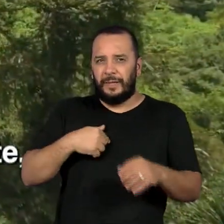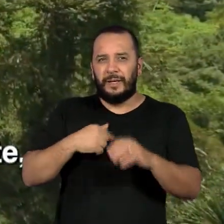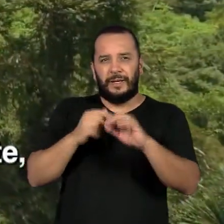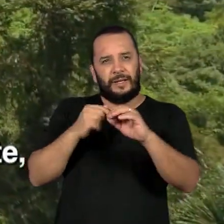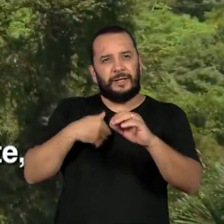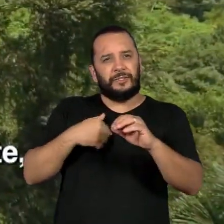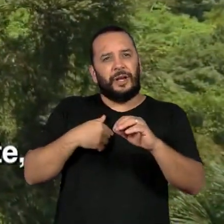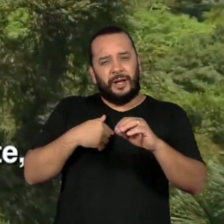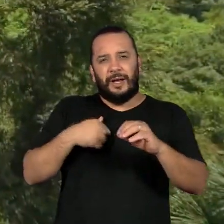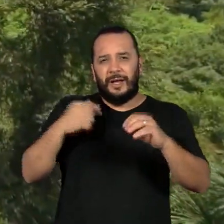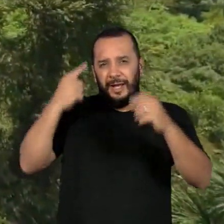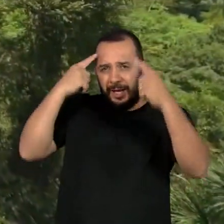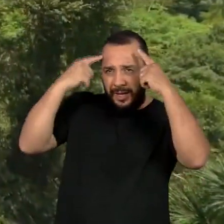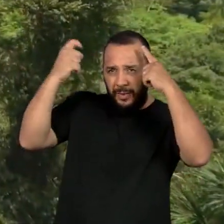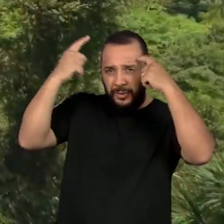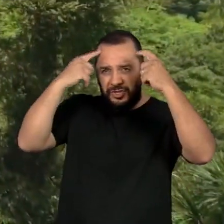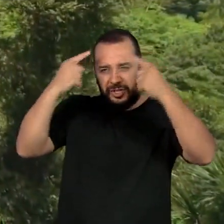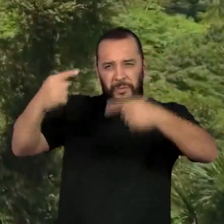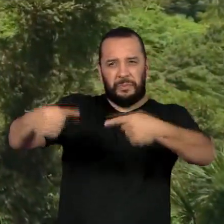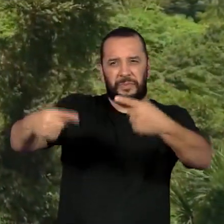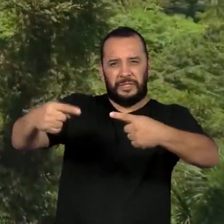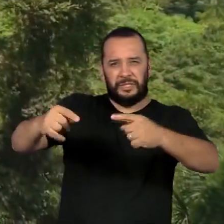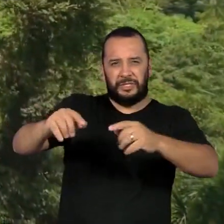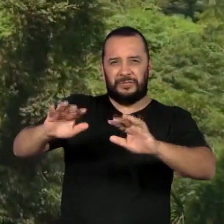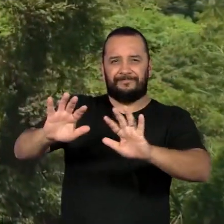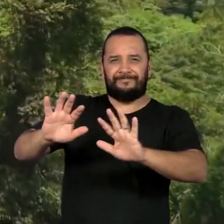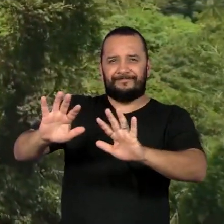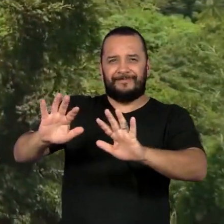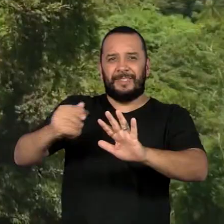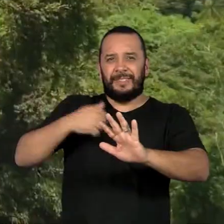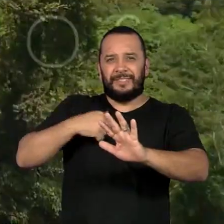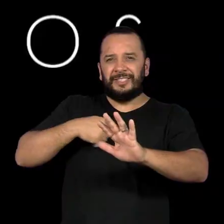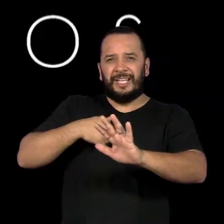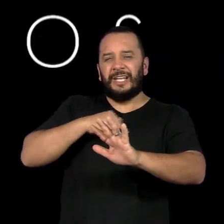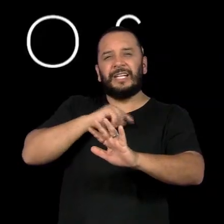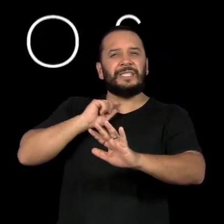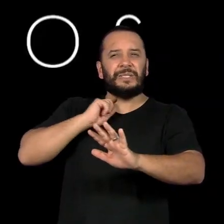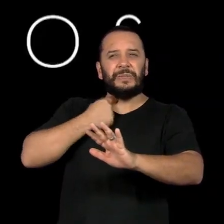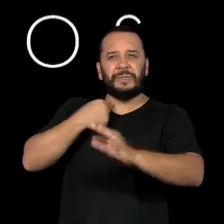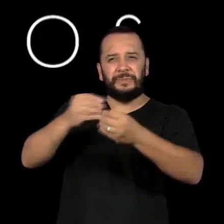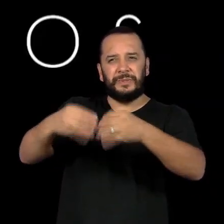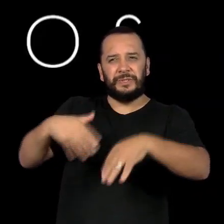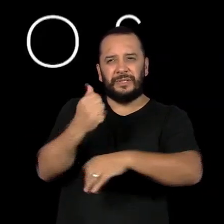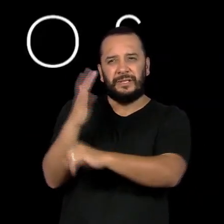you're a part of. You're not immune to natural selection.